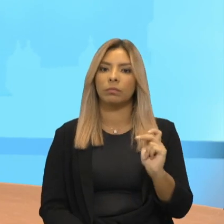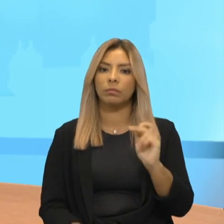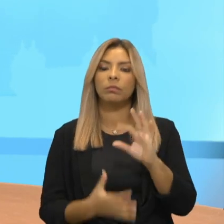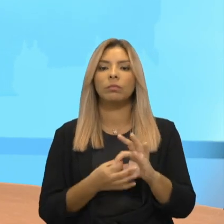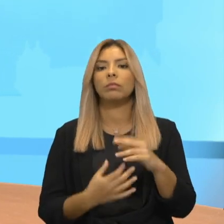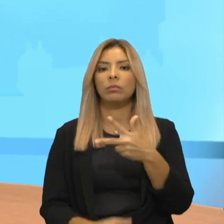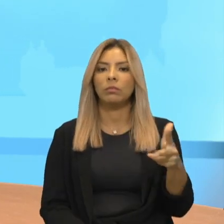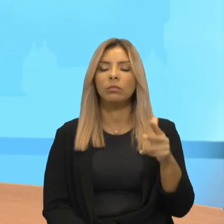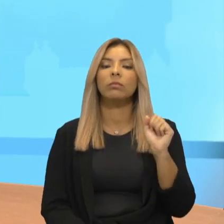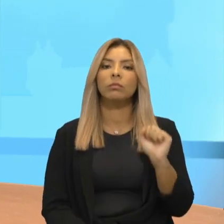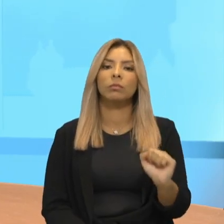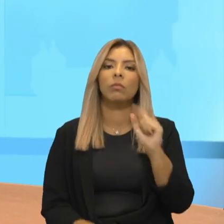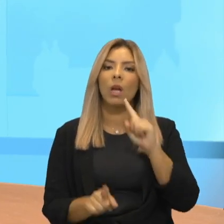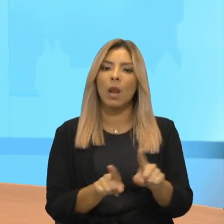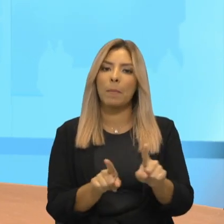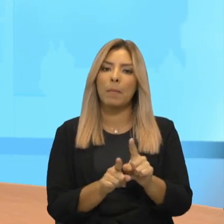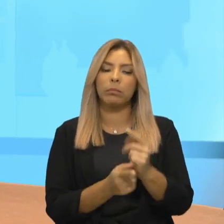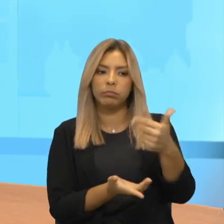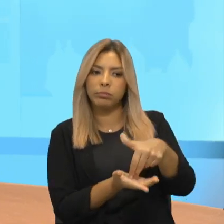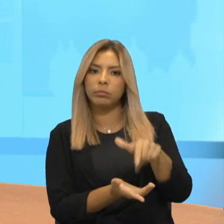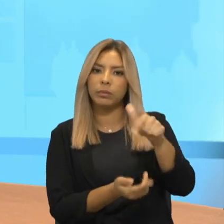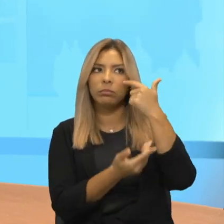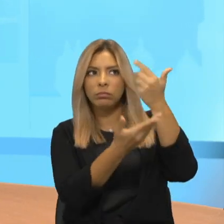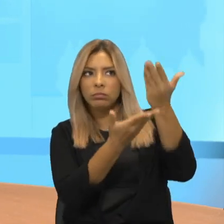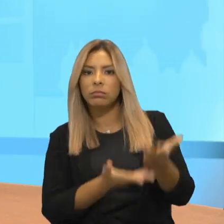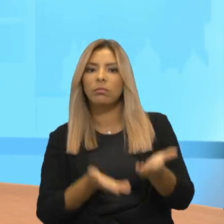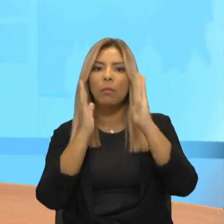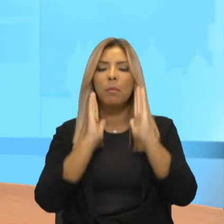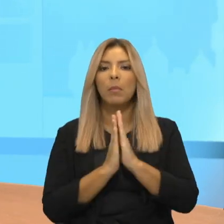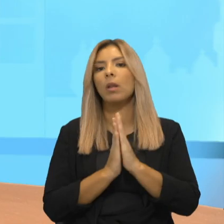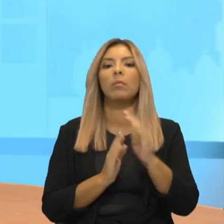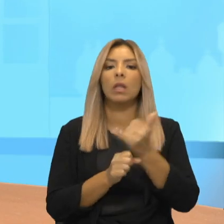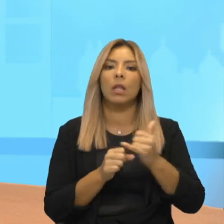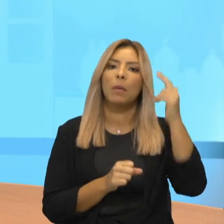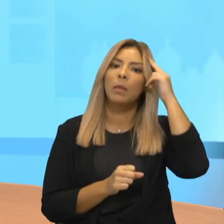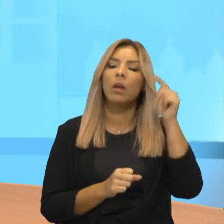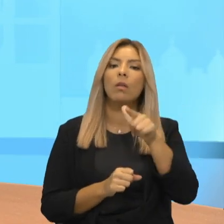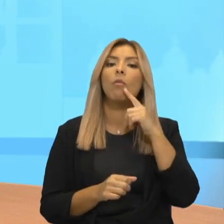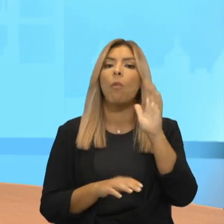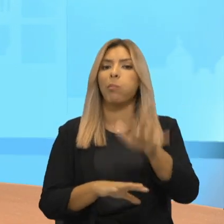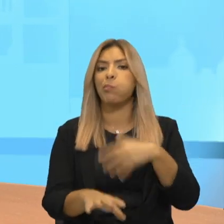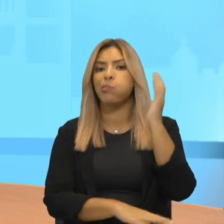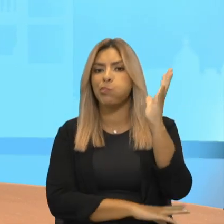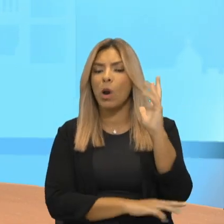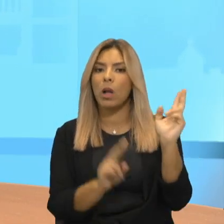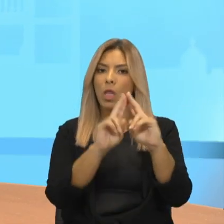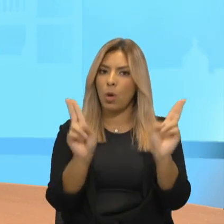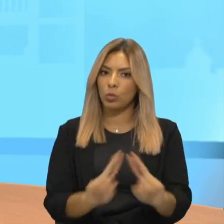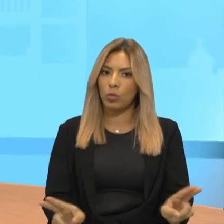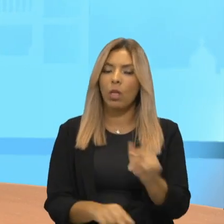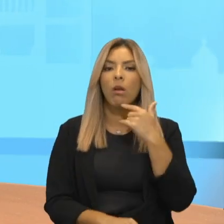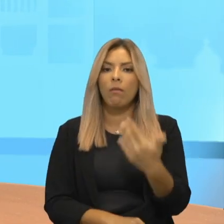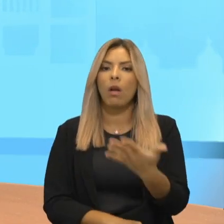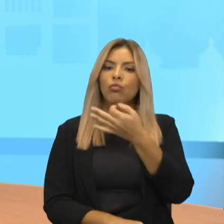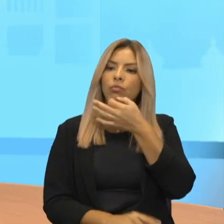das Irmãs da Apresentação de Maria à Ilha da Madeira. Será assinalada com um congresso internacional de que nos